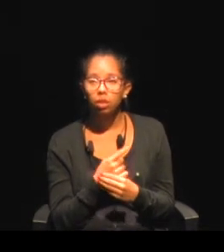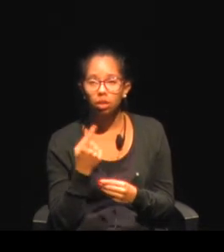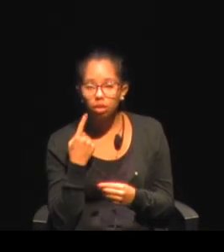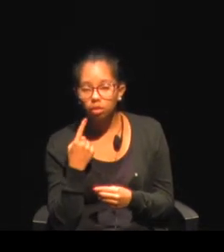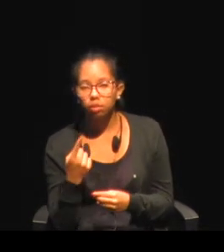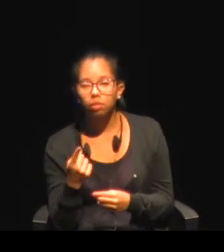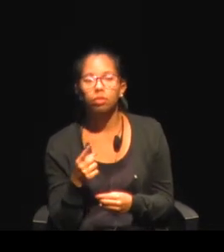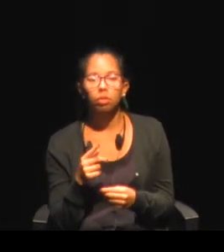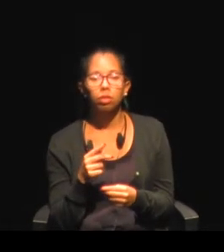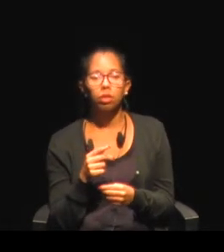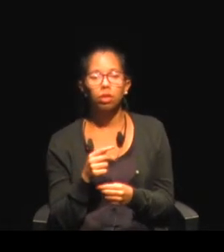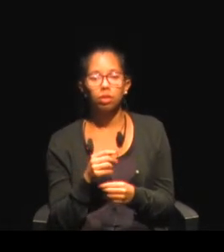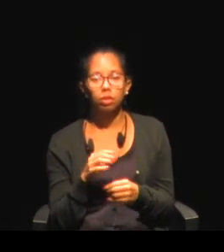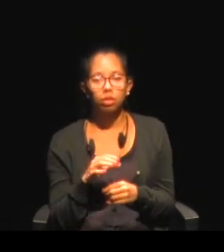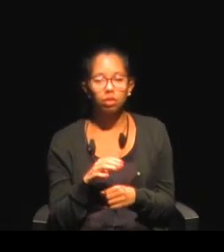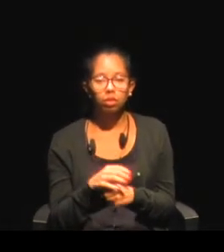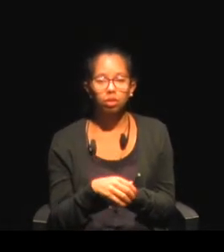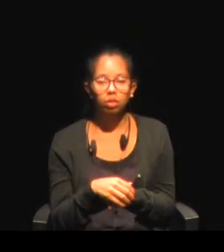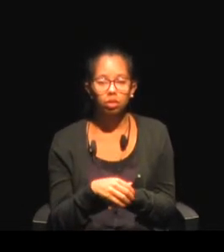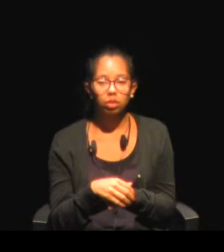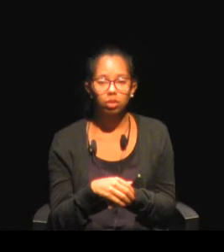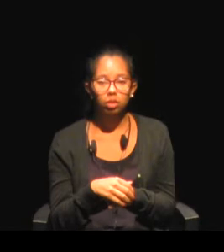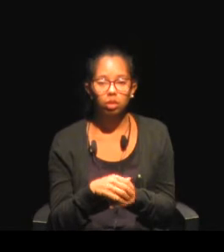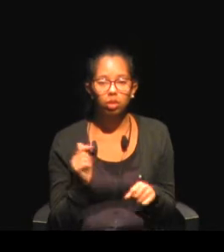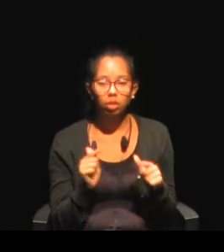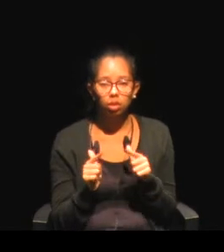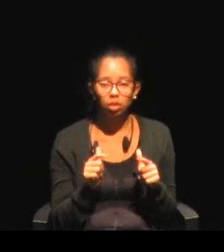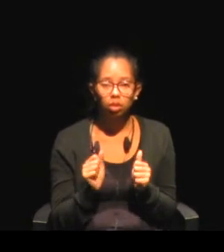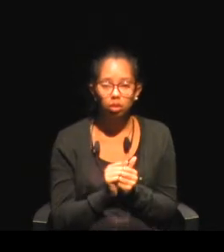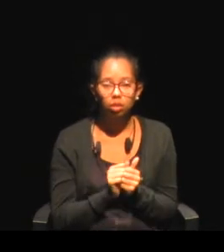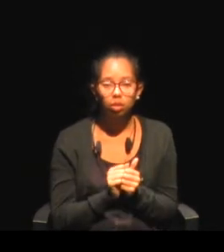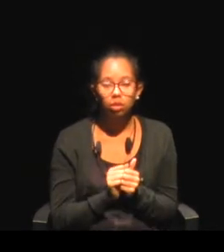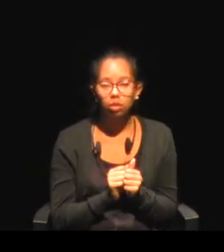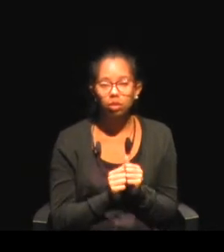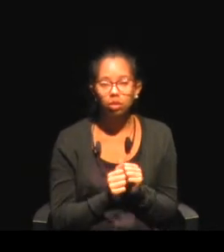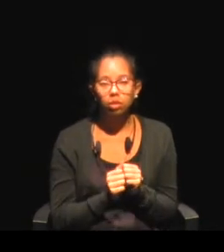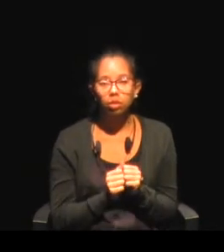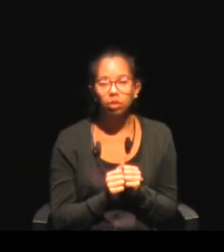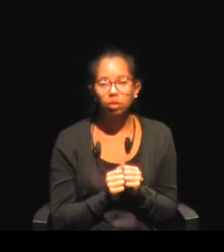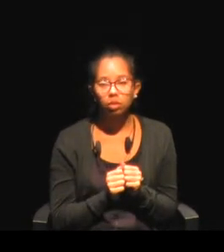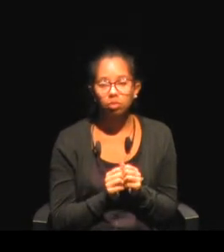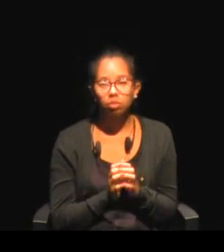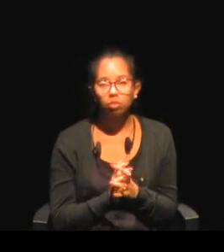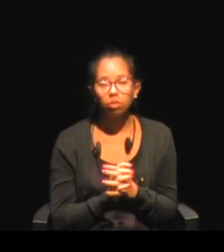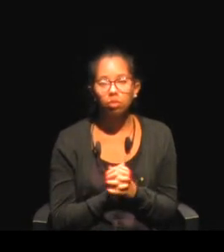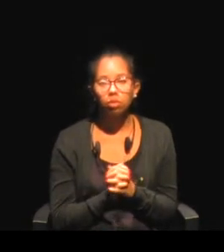a gente está também nesse centro de interpretação do Pampa. A gente trabalhou com arquitetura juntamente